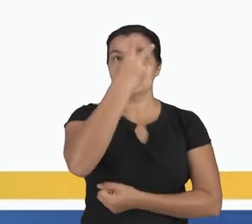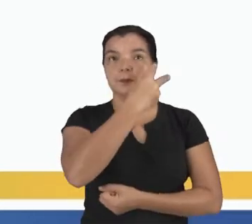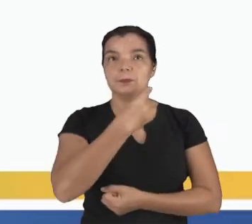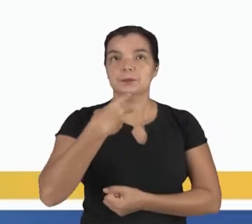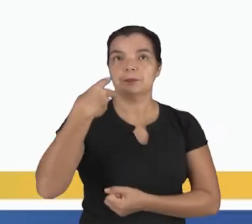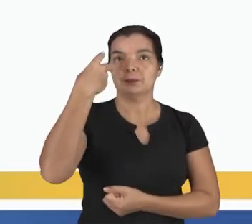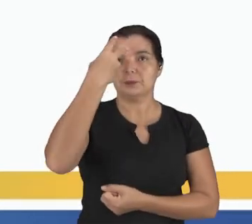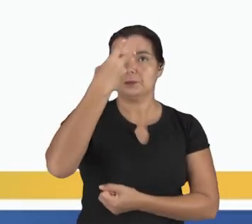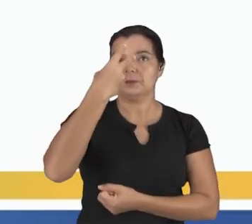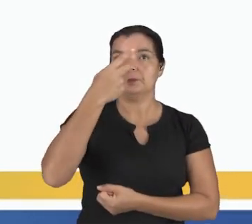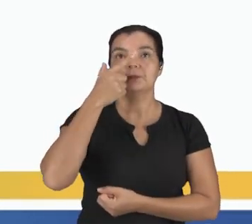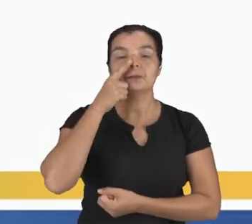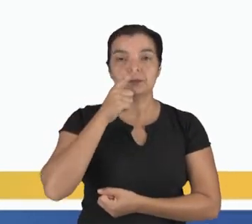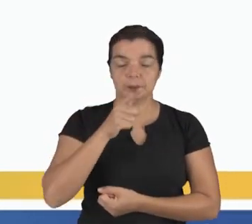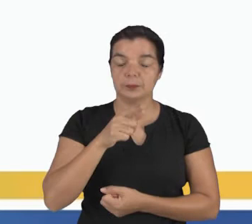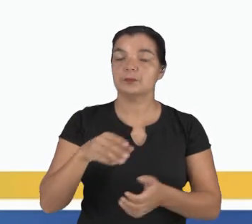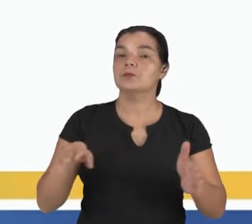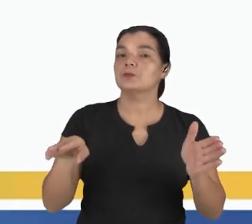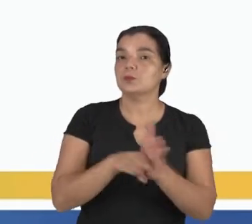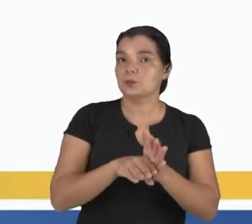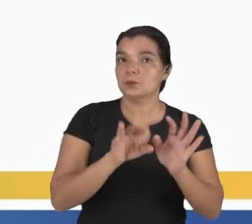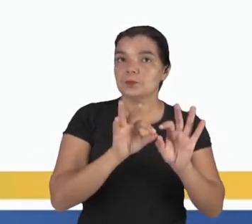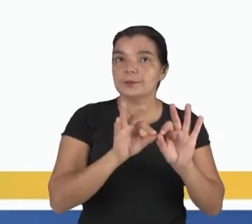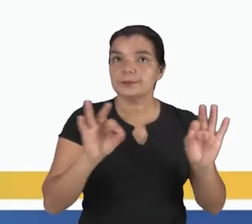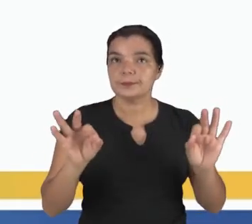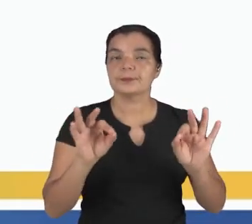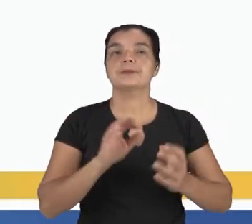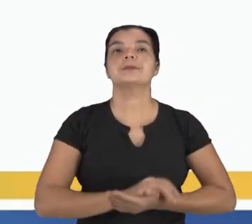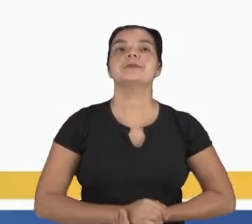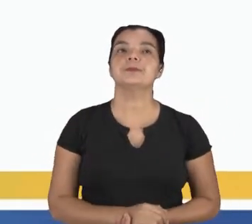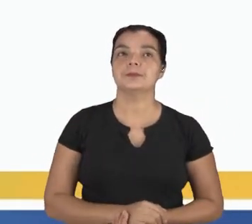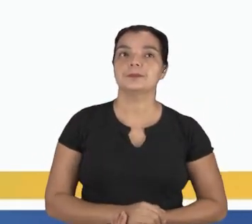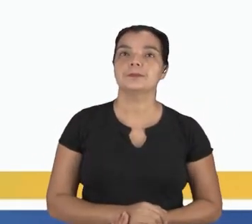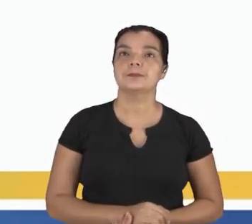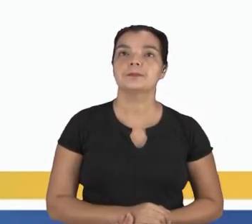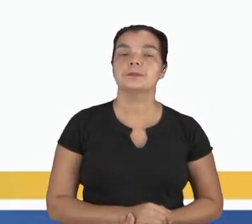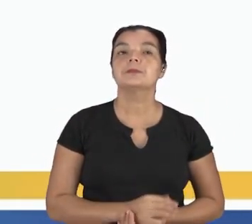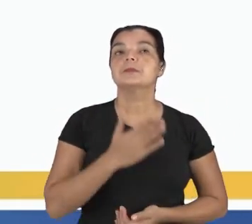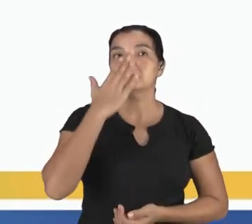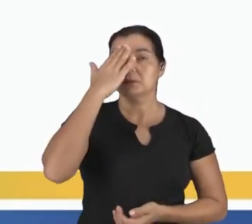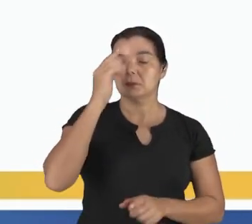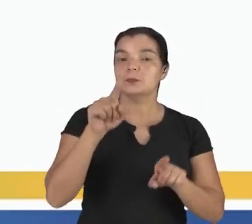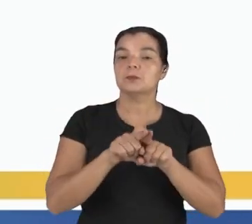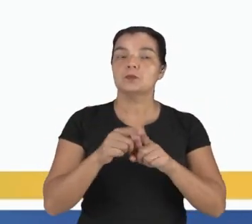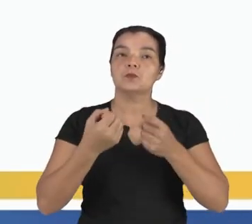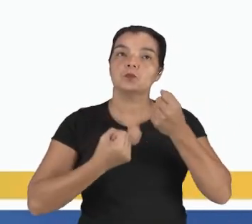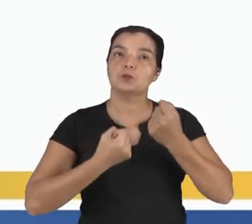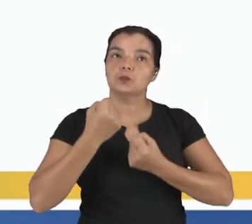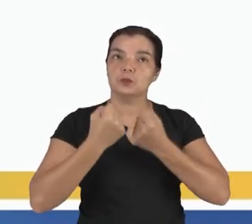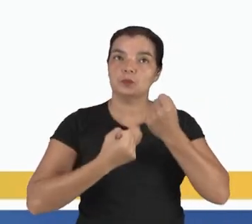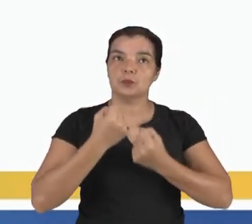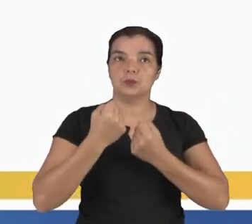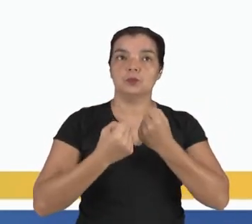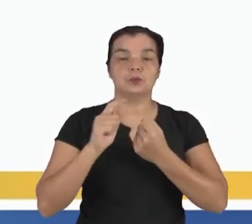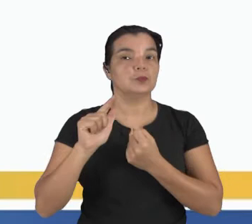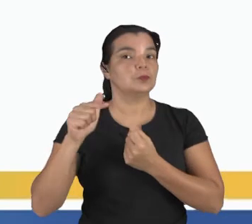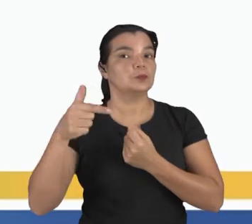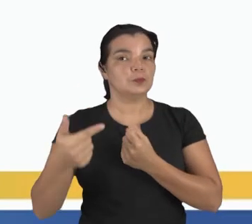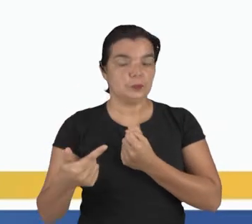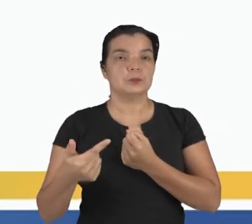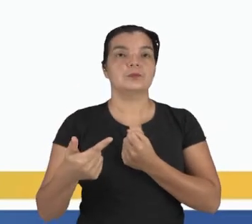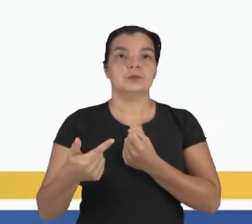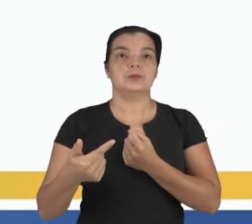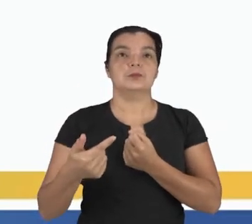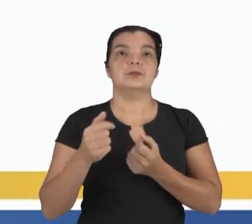gasta 2 horas para realizar um determinado percurso, sabendo que outros